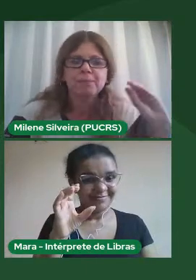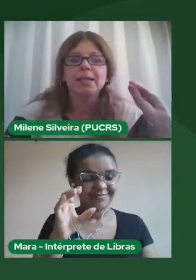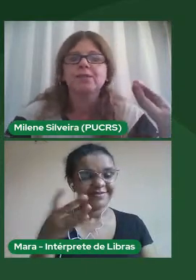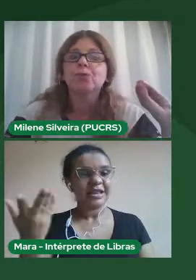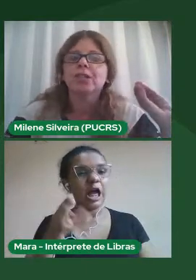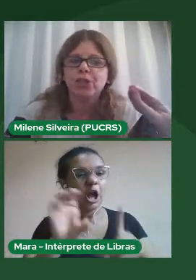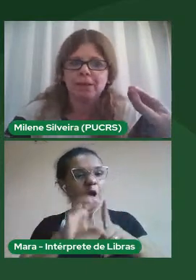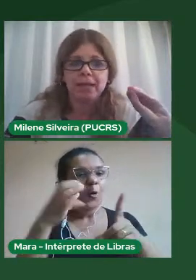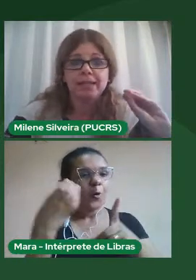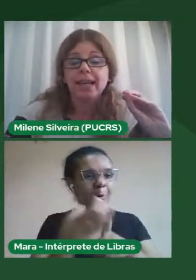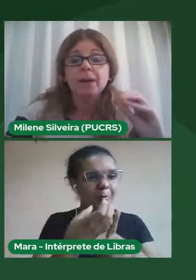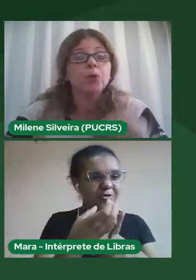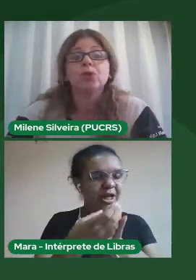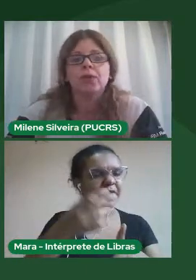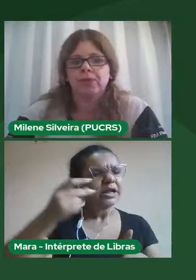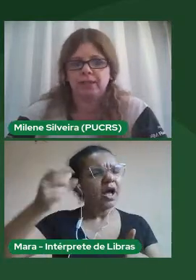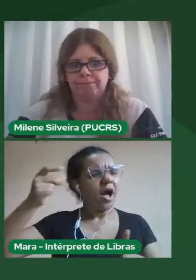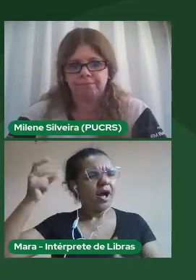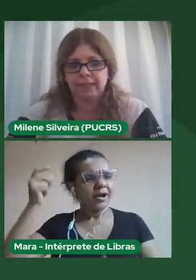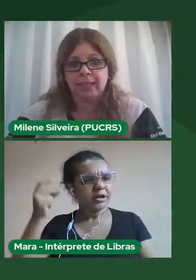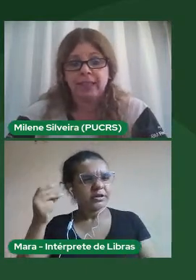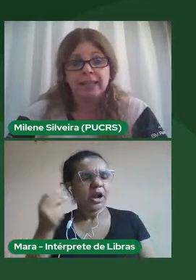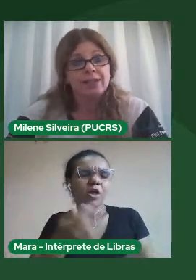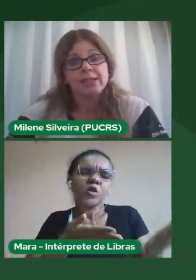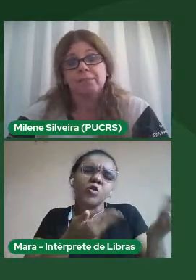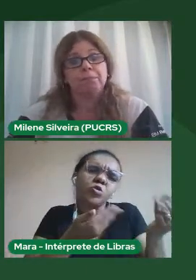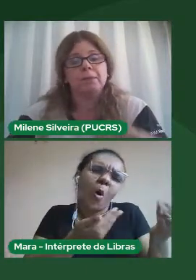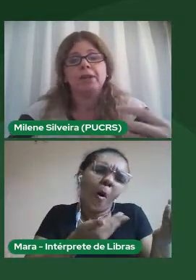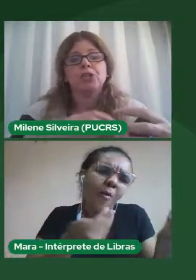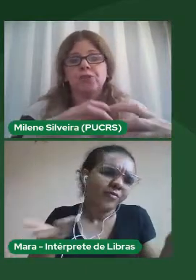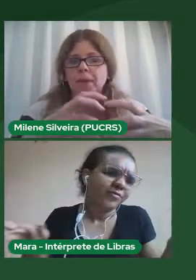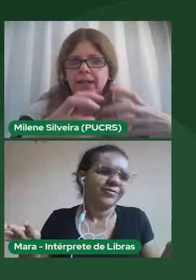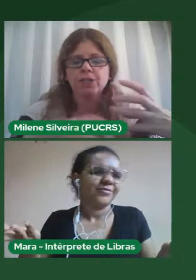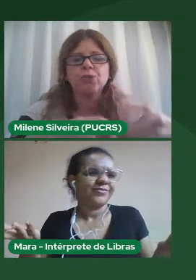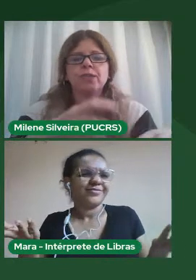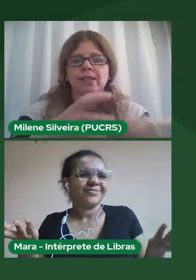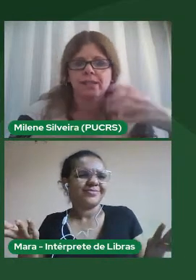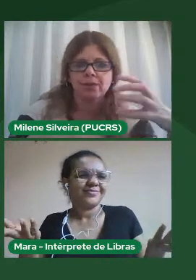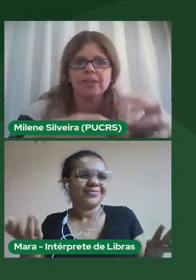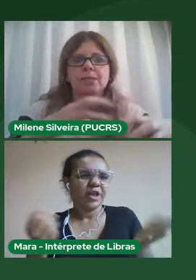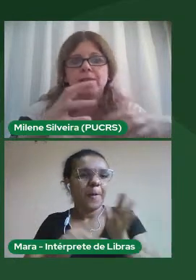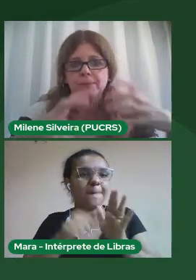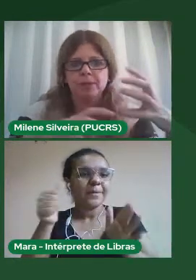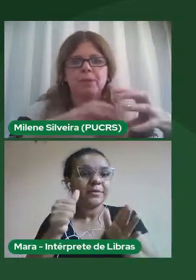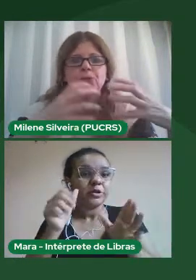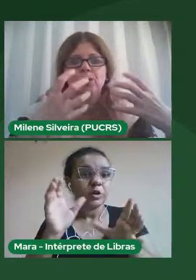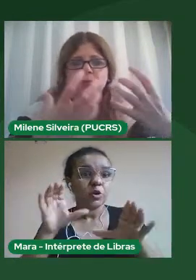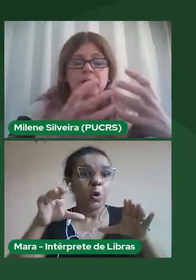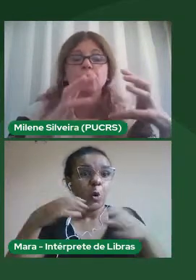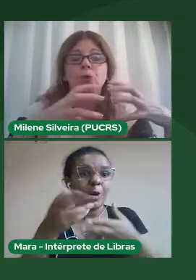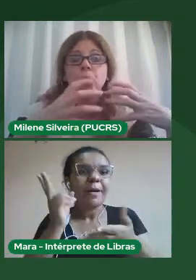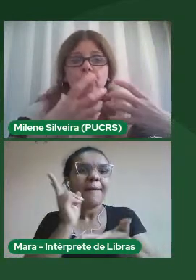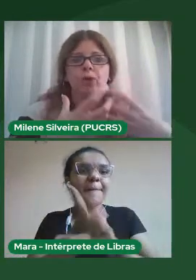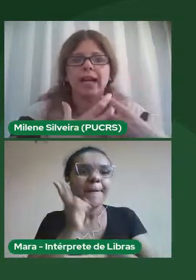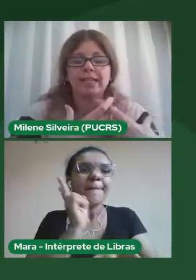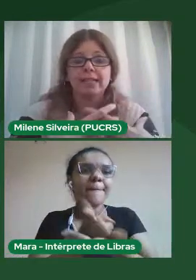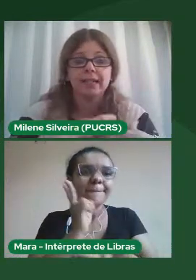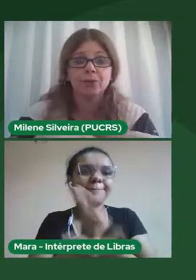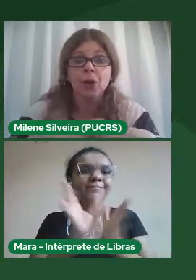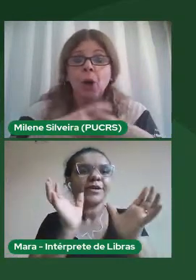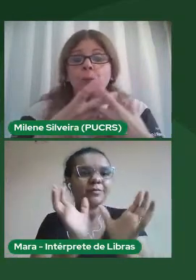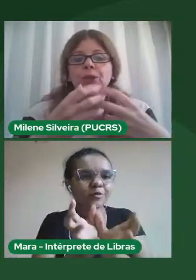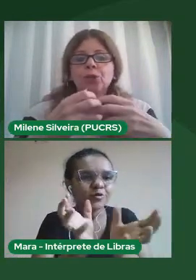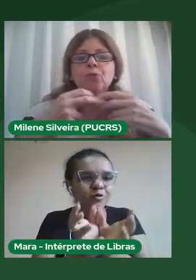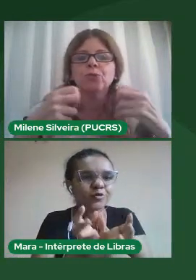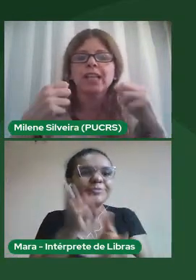não mais, mas nos antigamente, era muito novinha. Então, assim, primeiro a gente vê uma grande concentração assim, das mesmas pessoas, o mesmo grupo